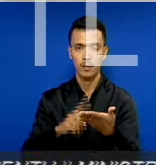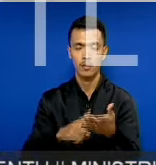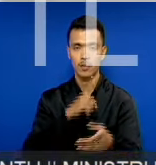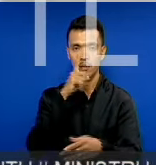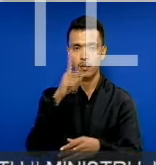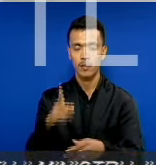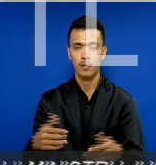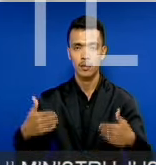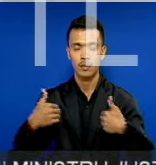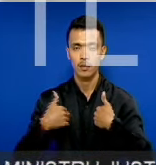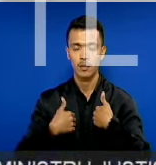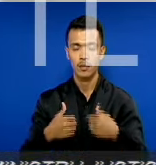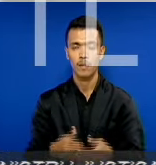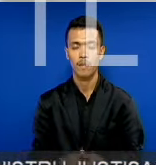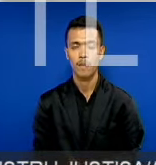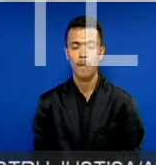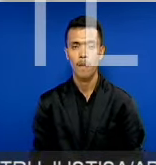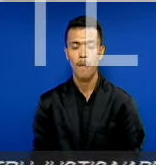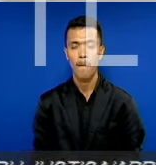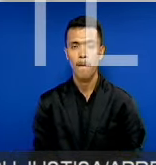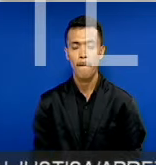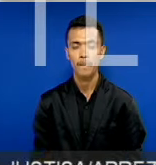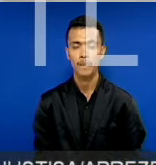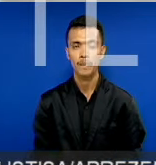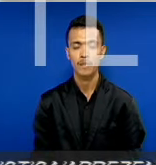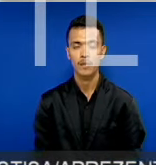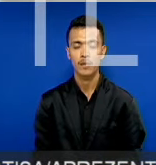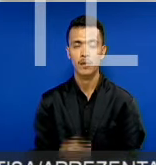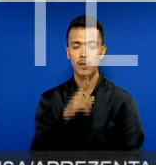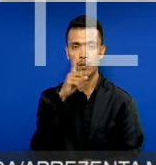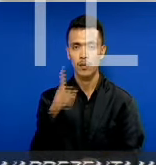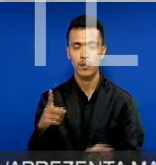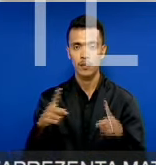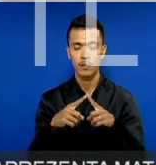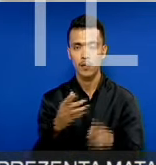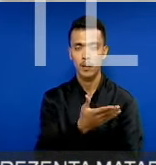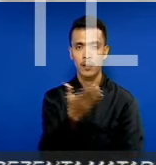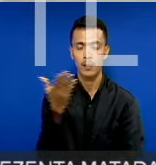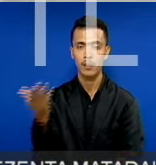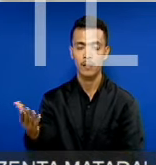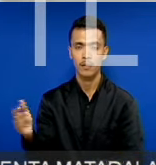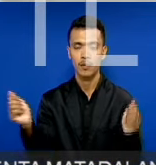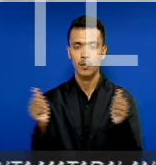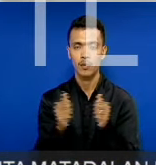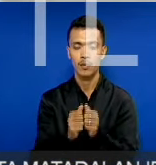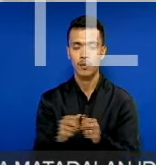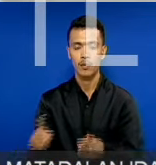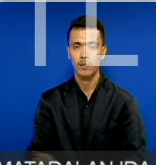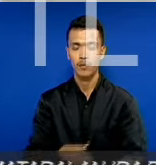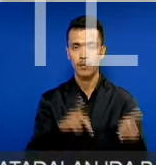de fiscalização abstrata nene laran. Ne para rela claro ba ito ba tira, rela claro ba